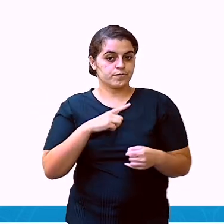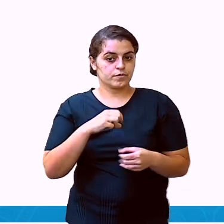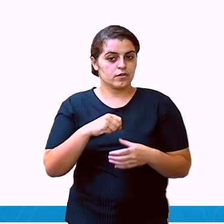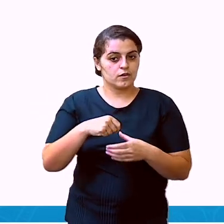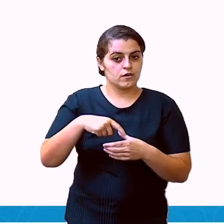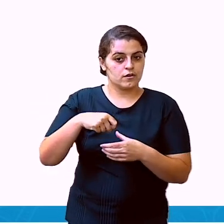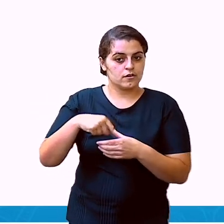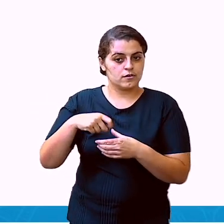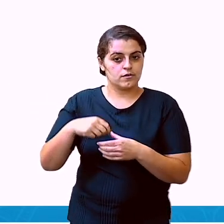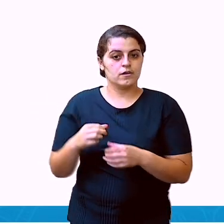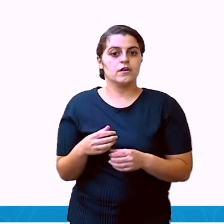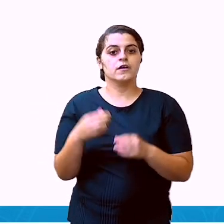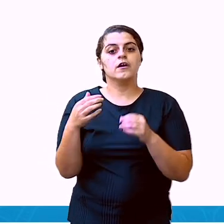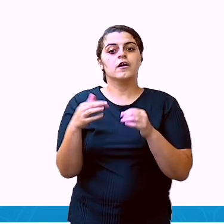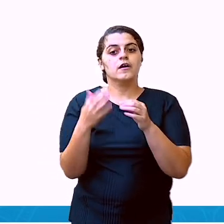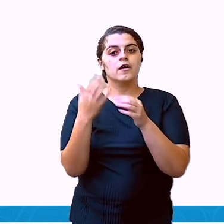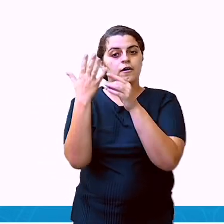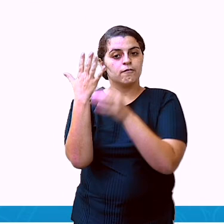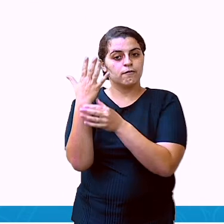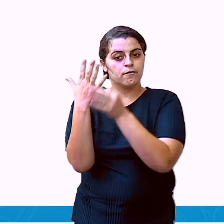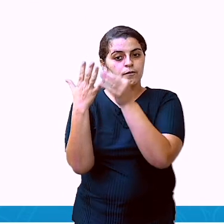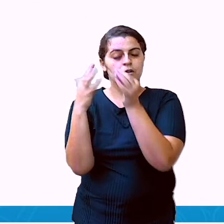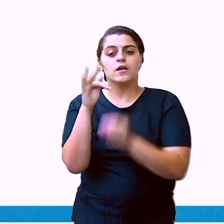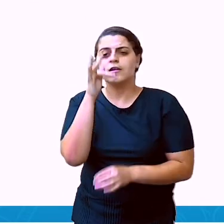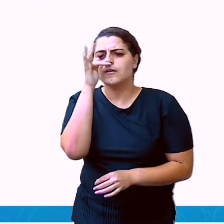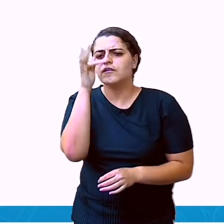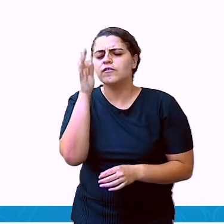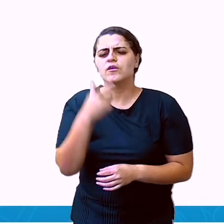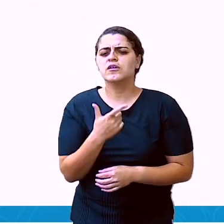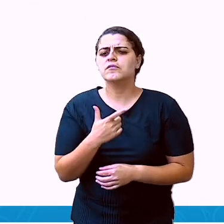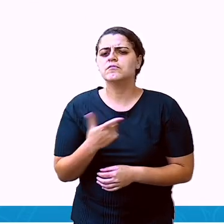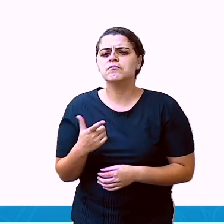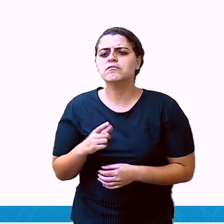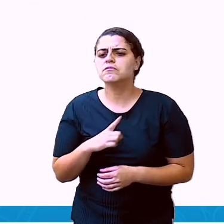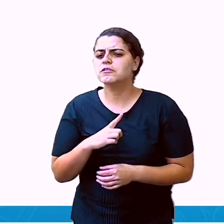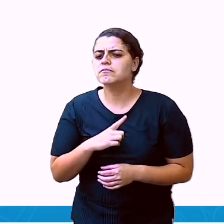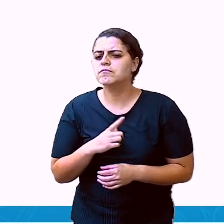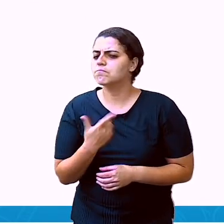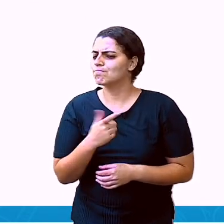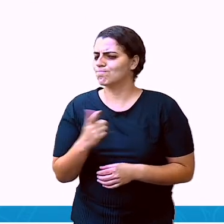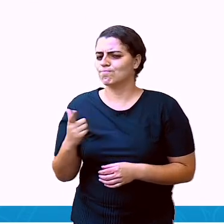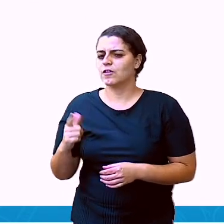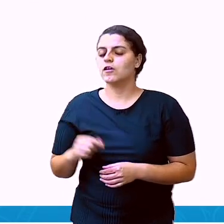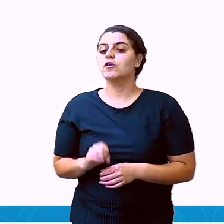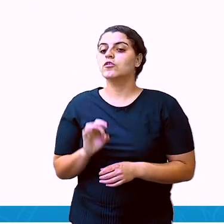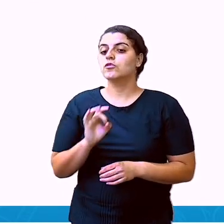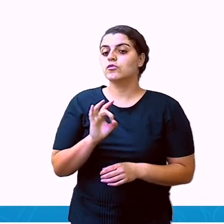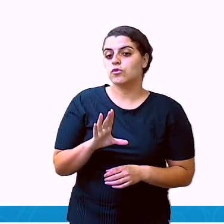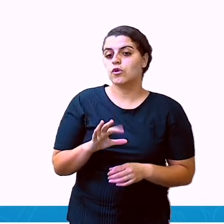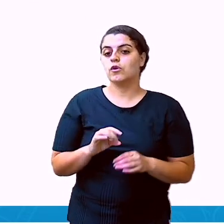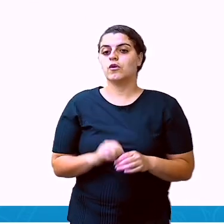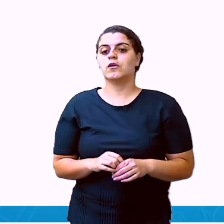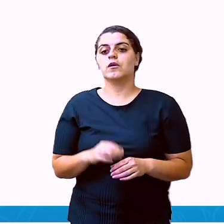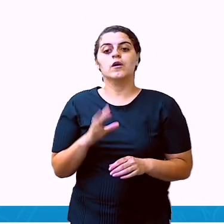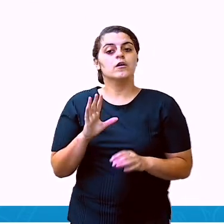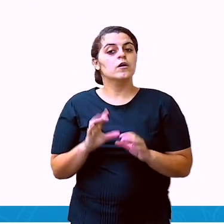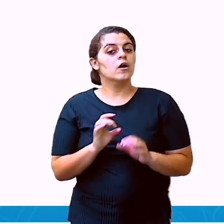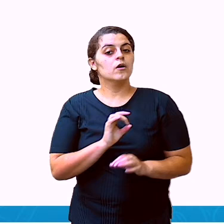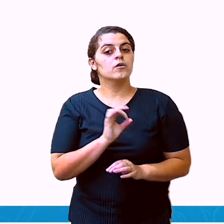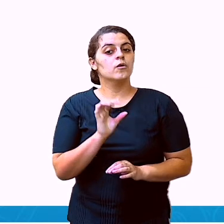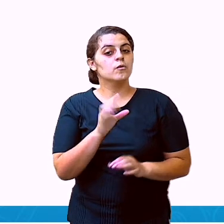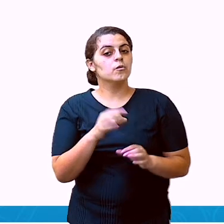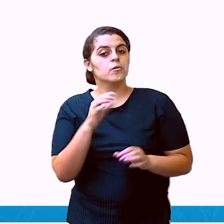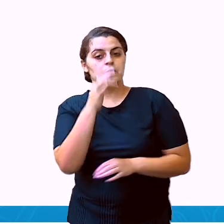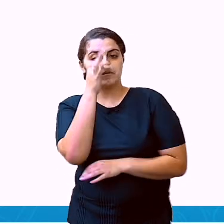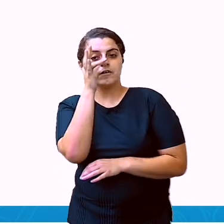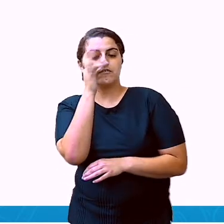semente. Folha, ele tem flor? Não. Algumas plantas possuem flores.